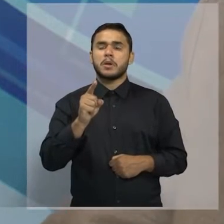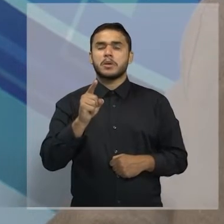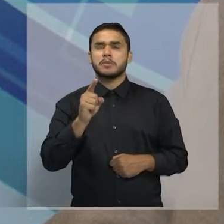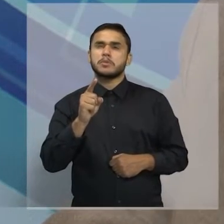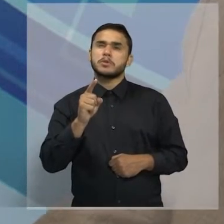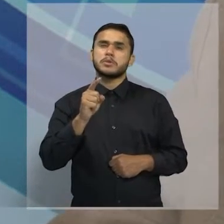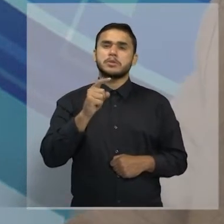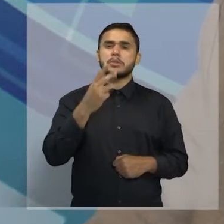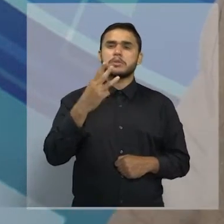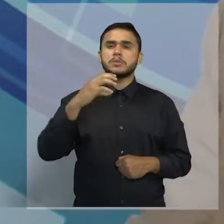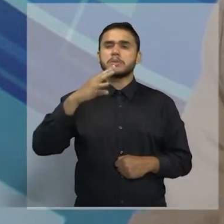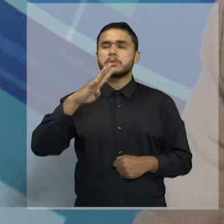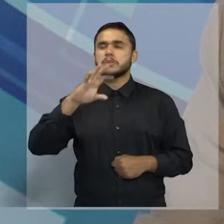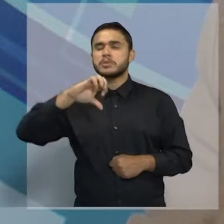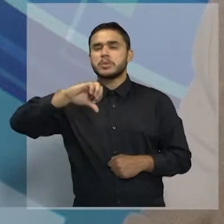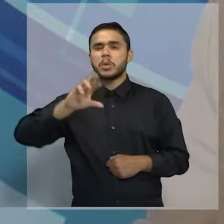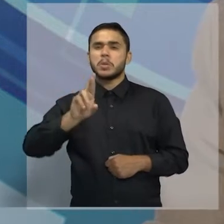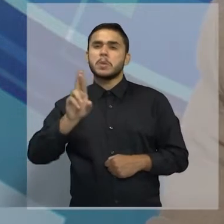5.839,43,